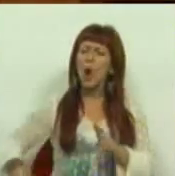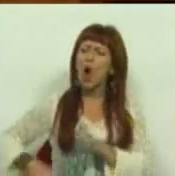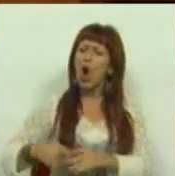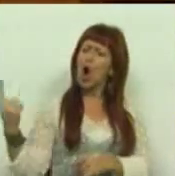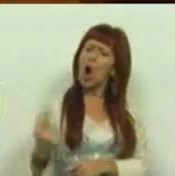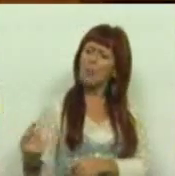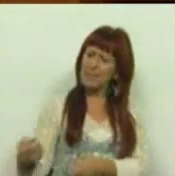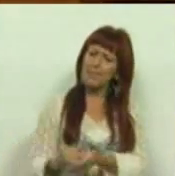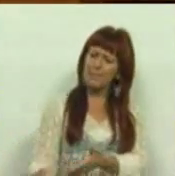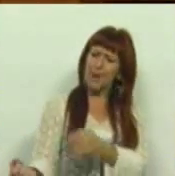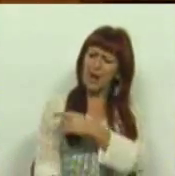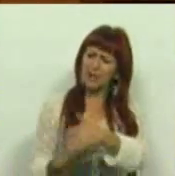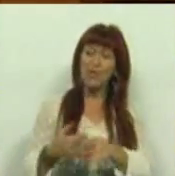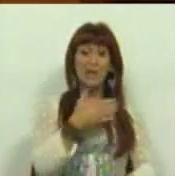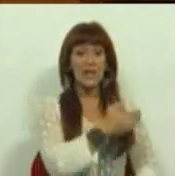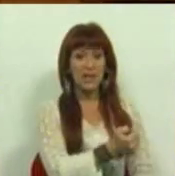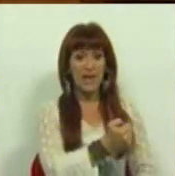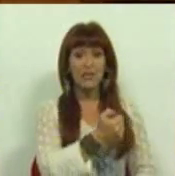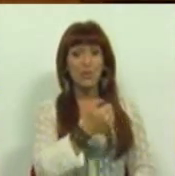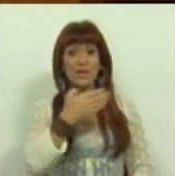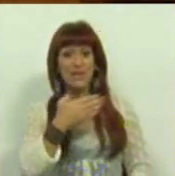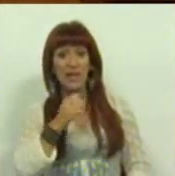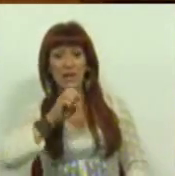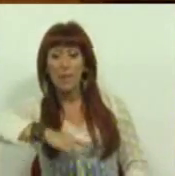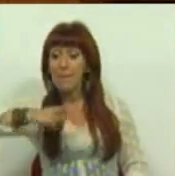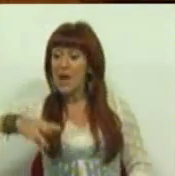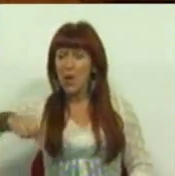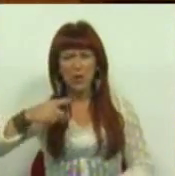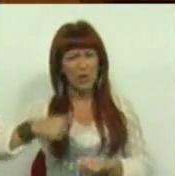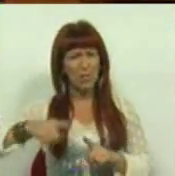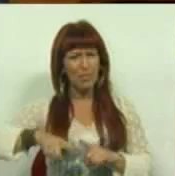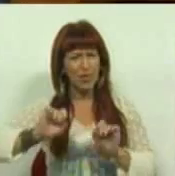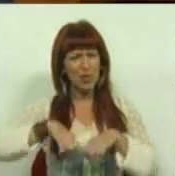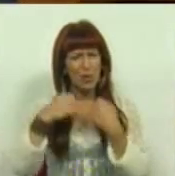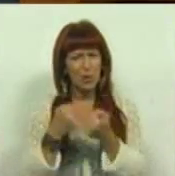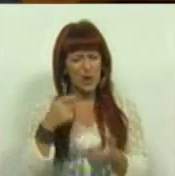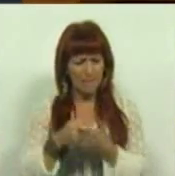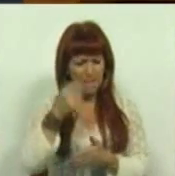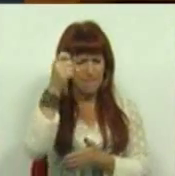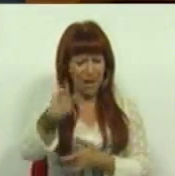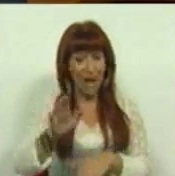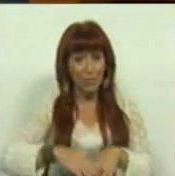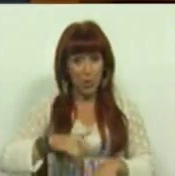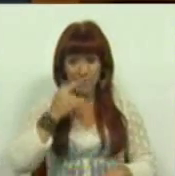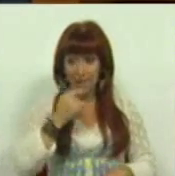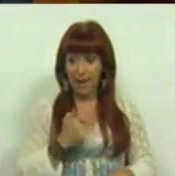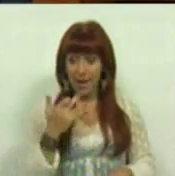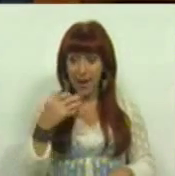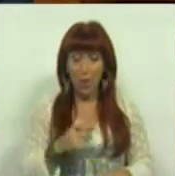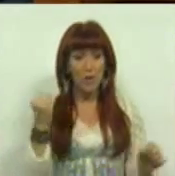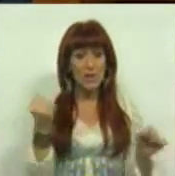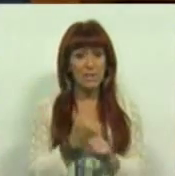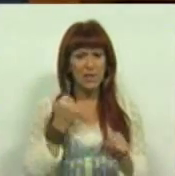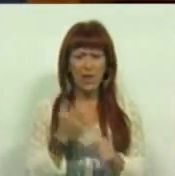se necessário, 570 milhões de euros de prestações sociais que foram pagas por erros dos